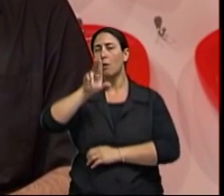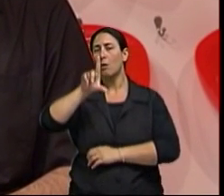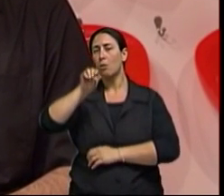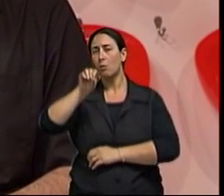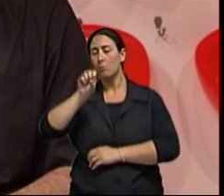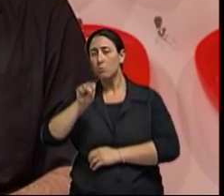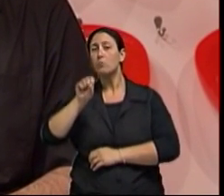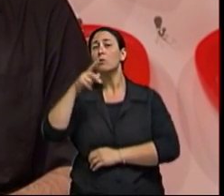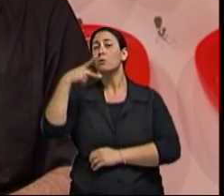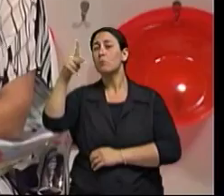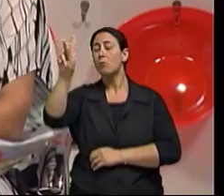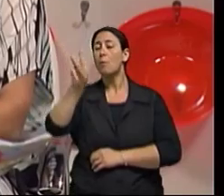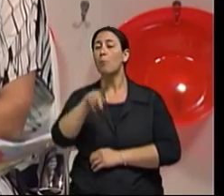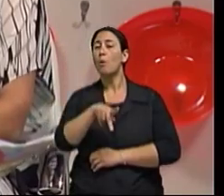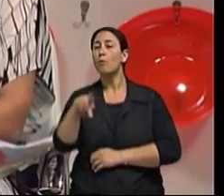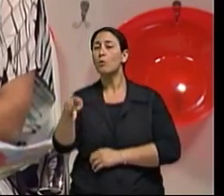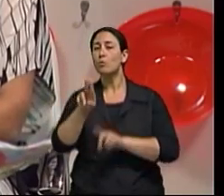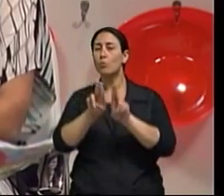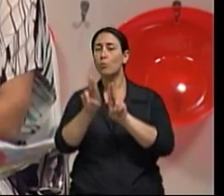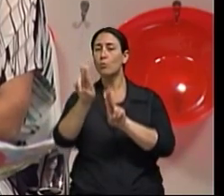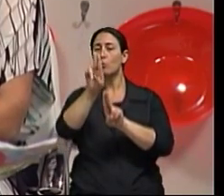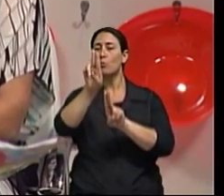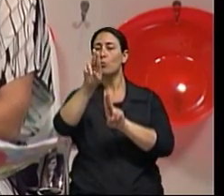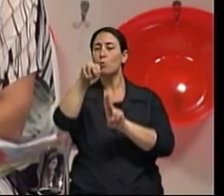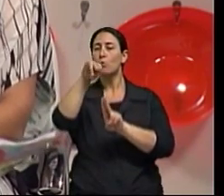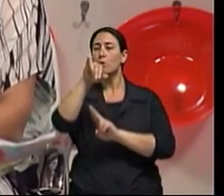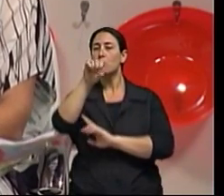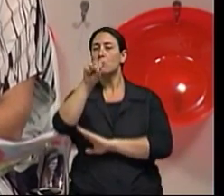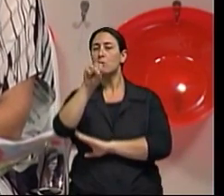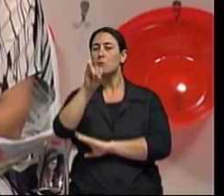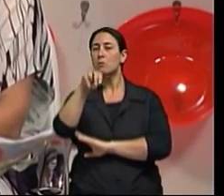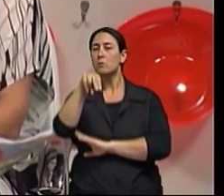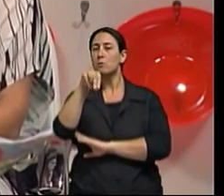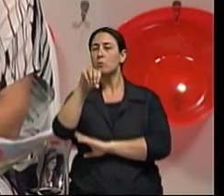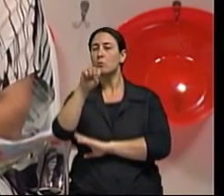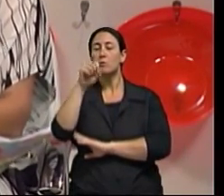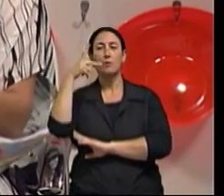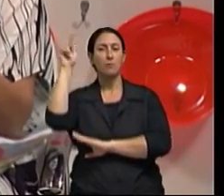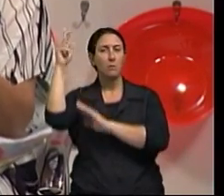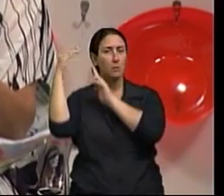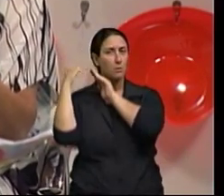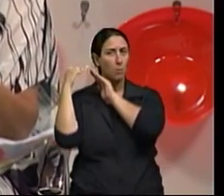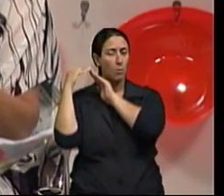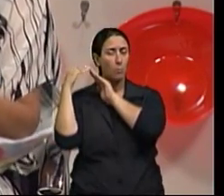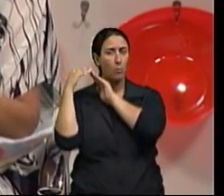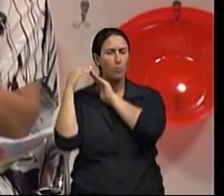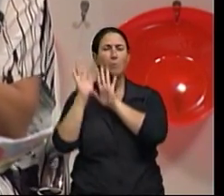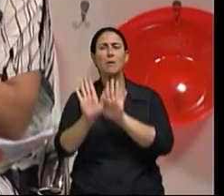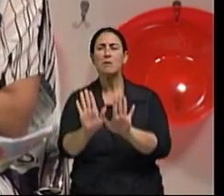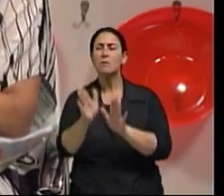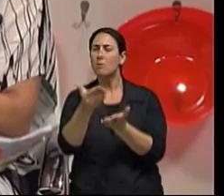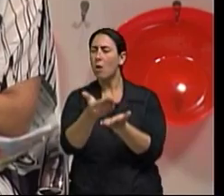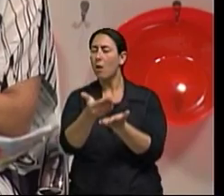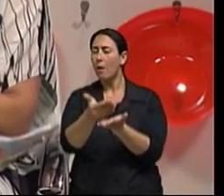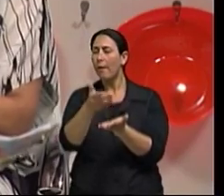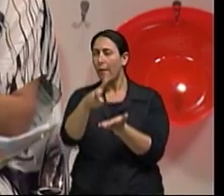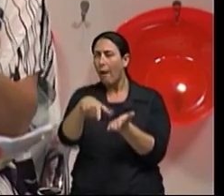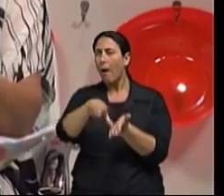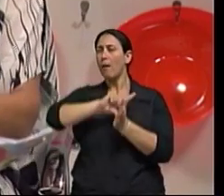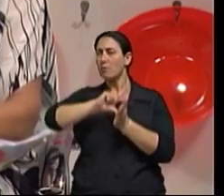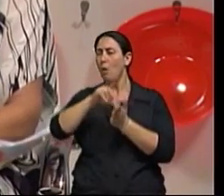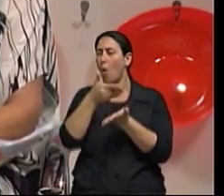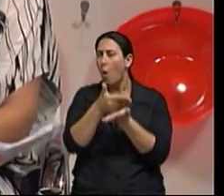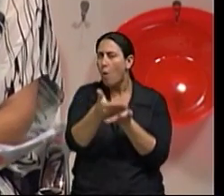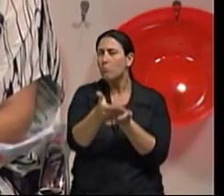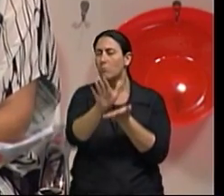da Unisinos, a Universidade do Vale do Rio dos Sinos, de São Leopoldo. Mas antes de iniciarmos aqui a nossa conversa,